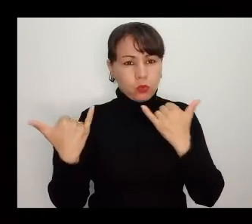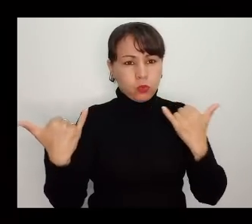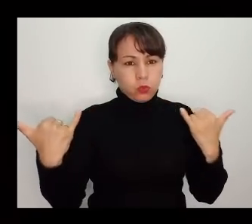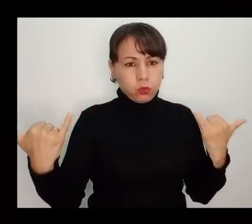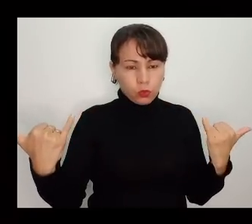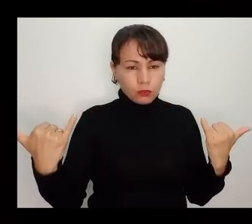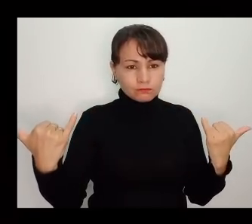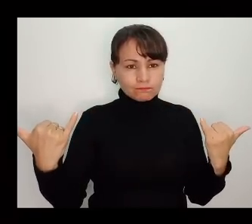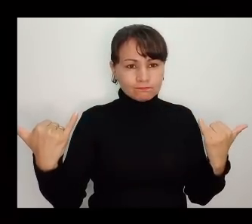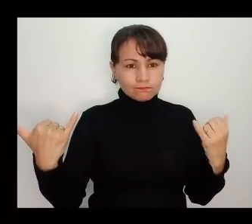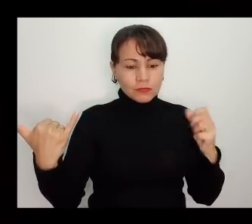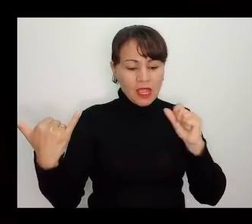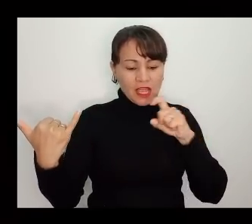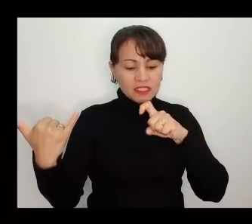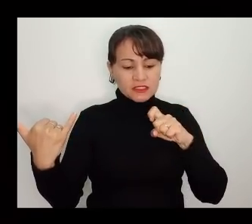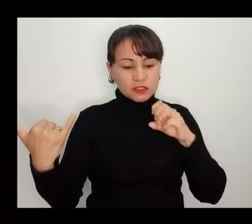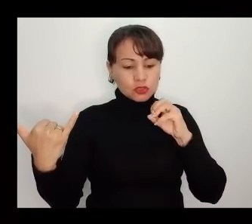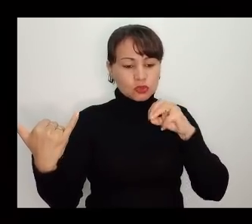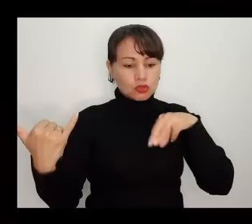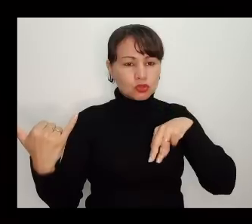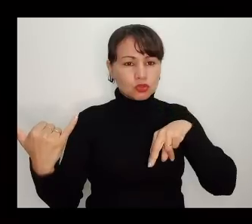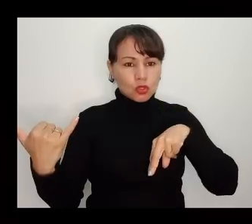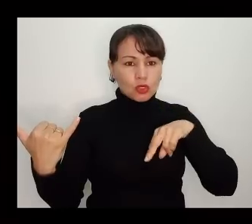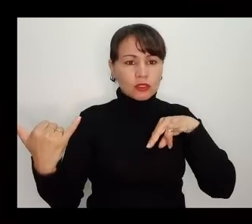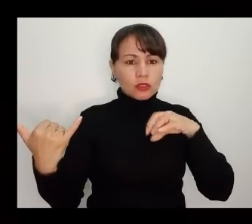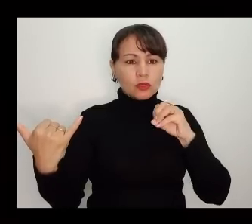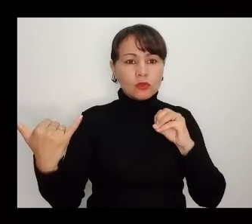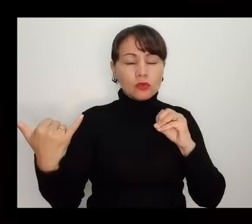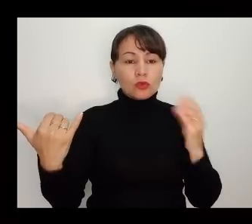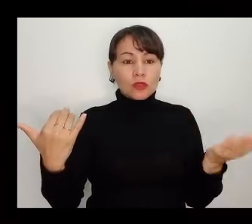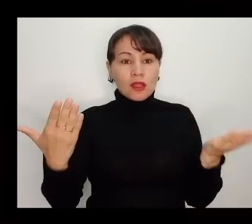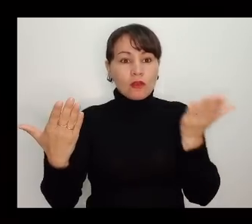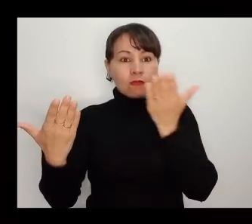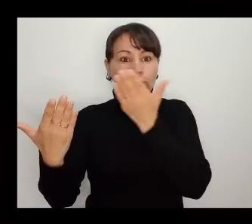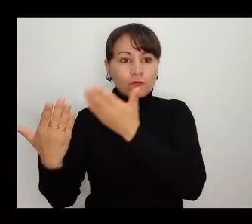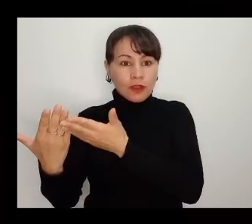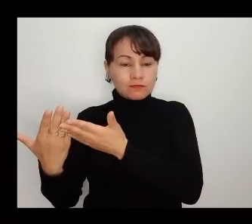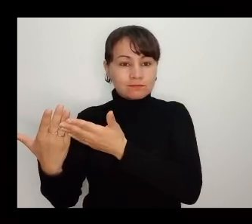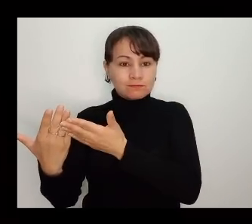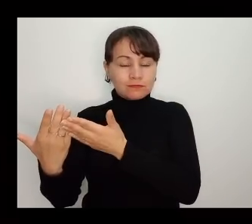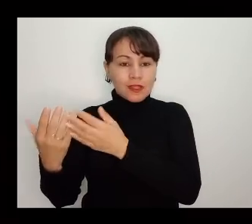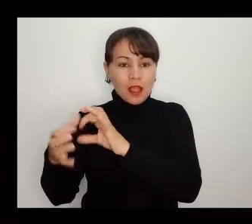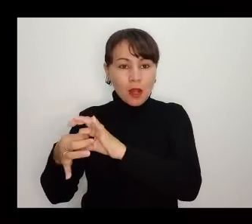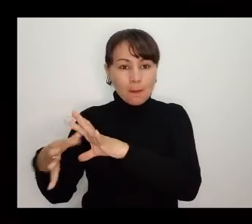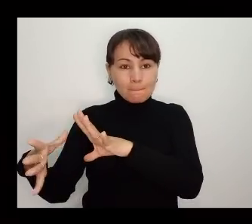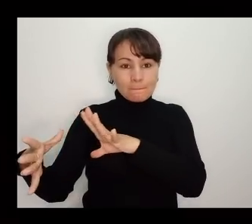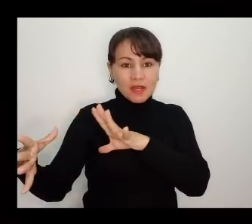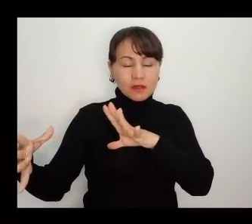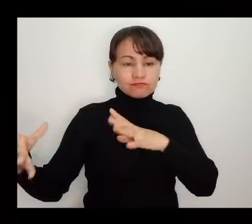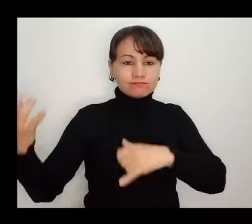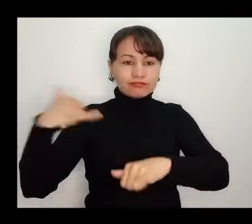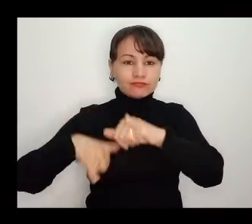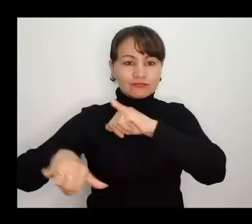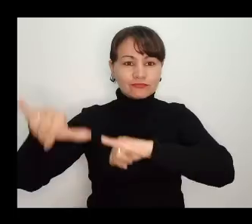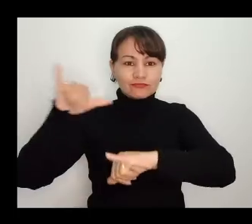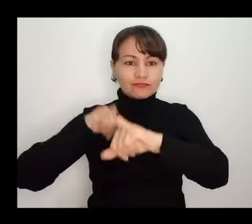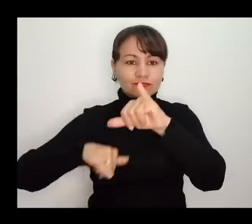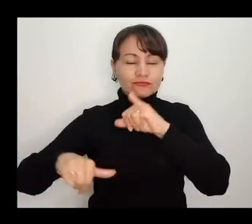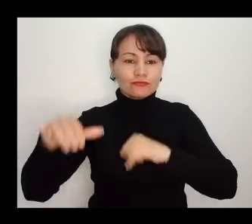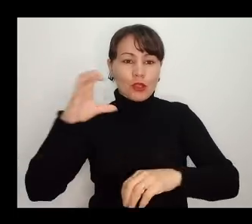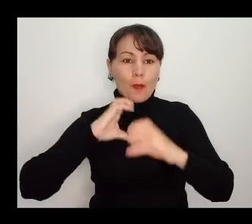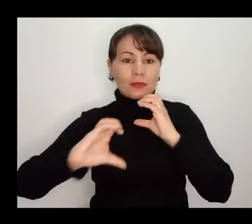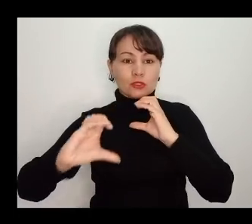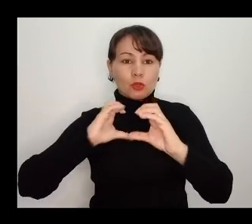elétrica via axônios. Quando ela chega aqui, ela libera substâncias químicas para